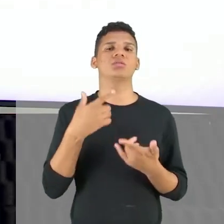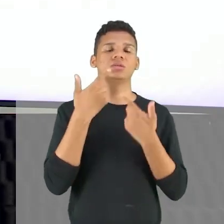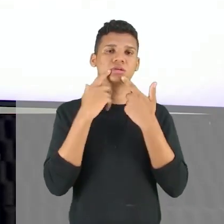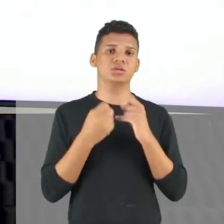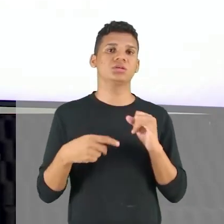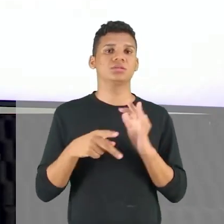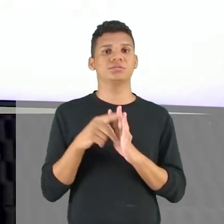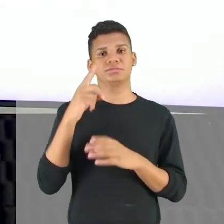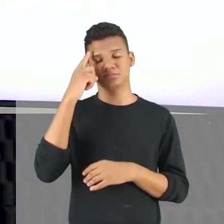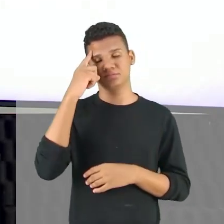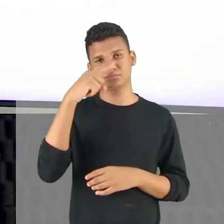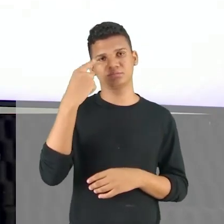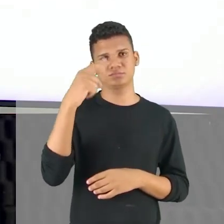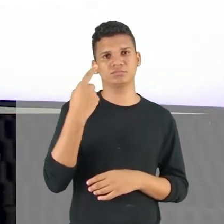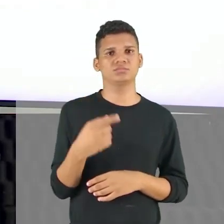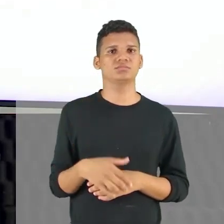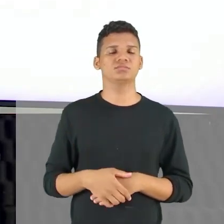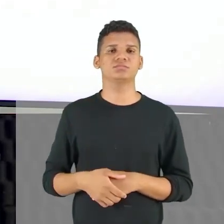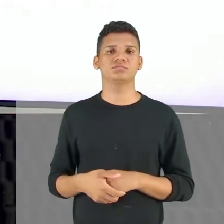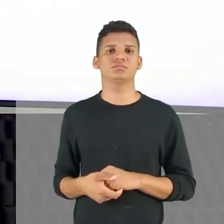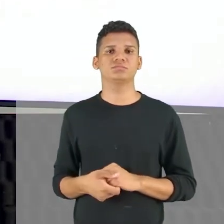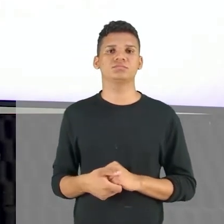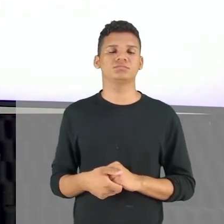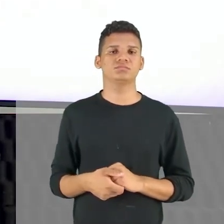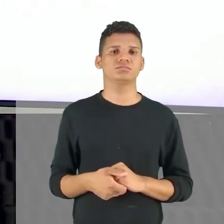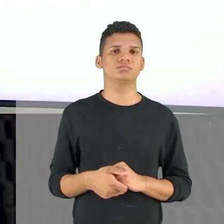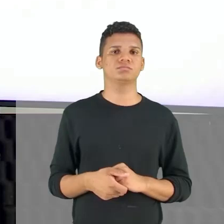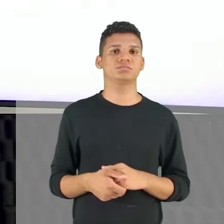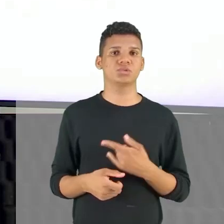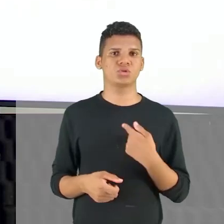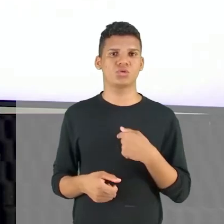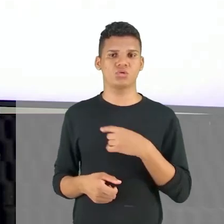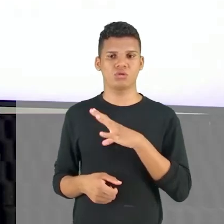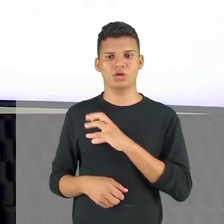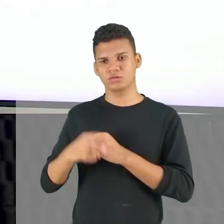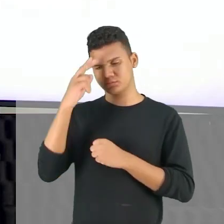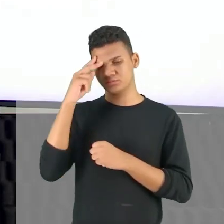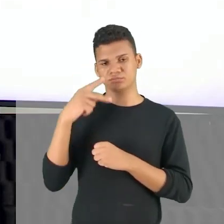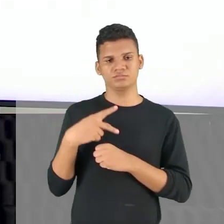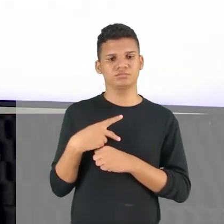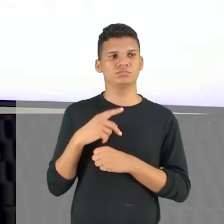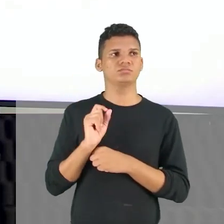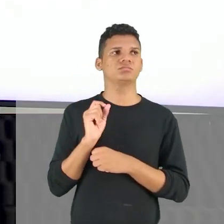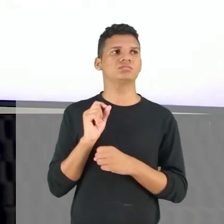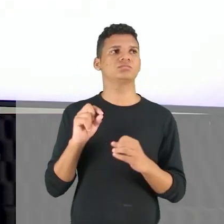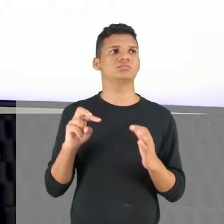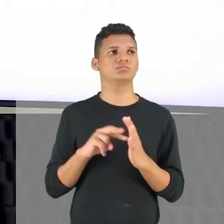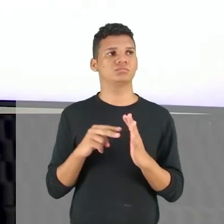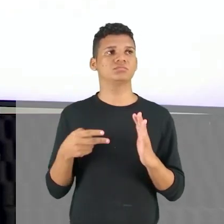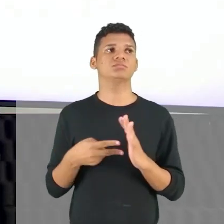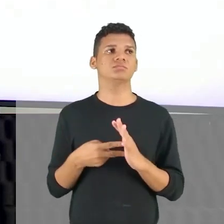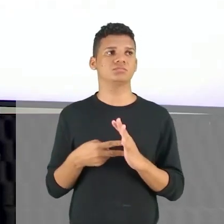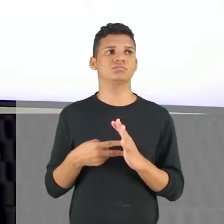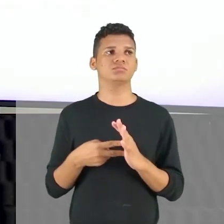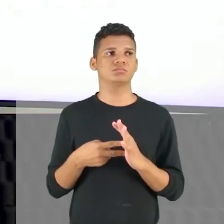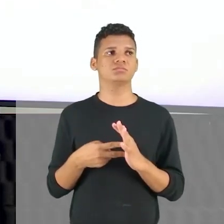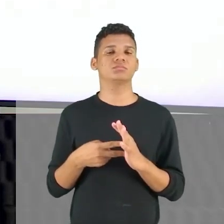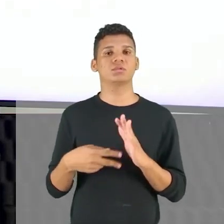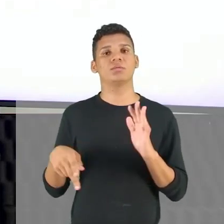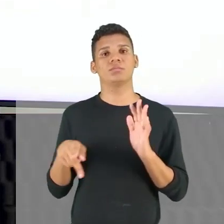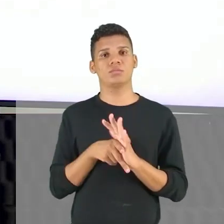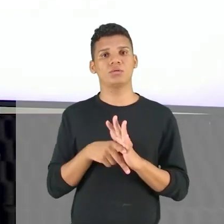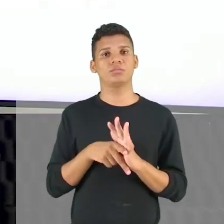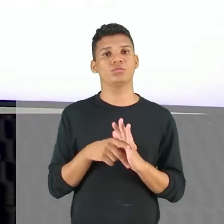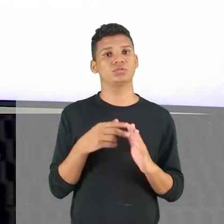é ama de casa. Se amo é dueño, ama de casa será isso mesmo, dono de